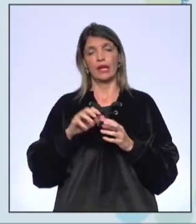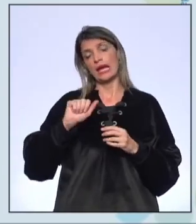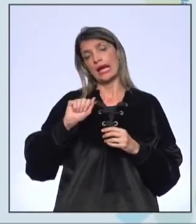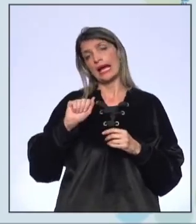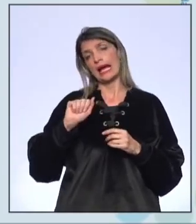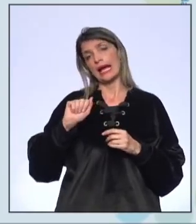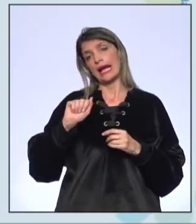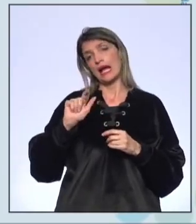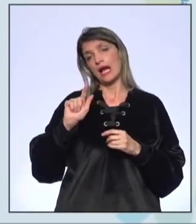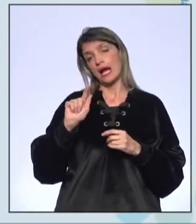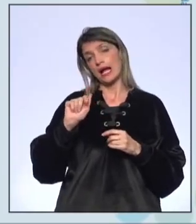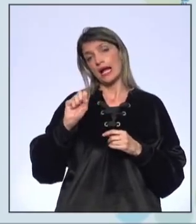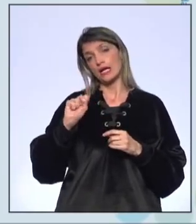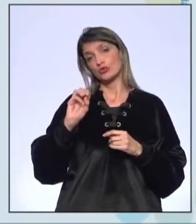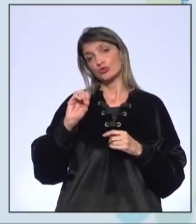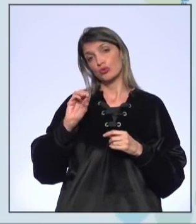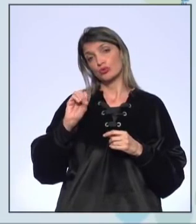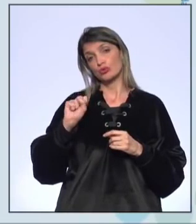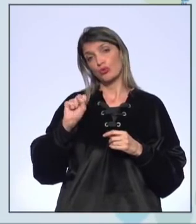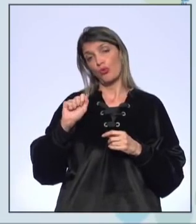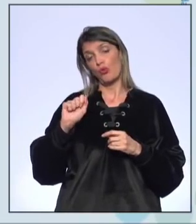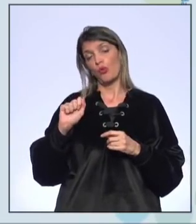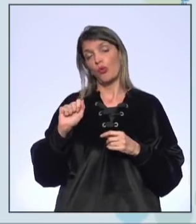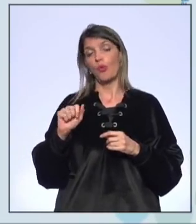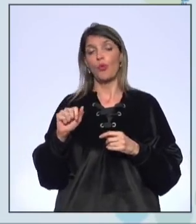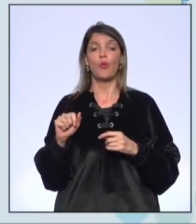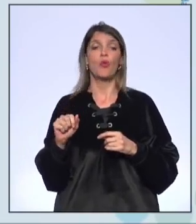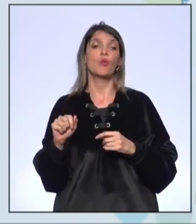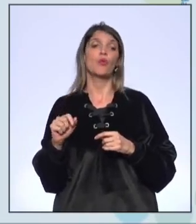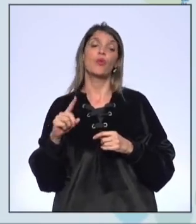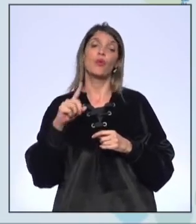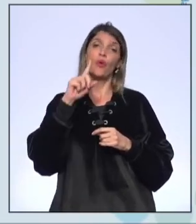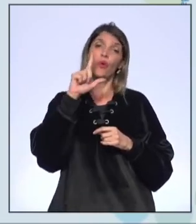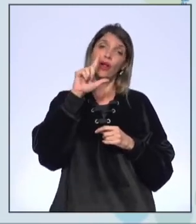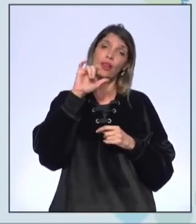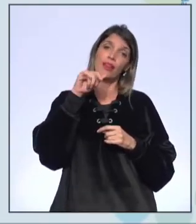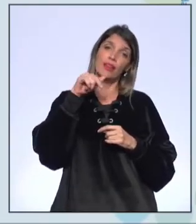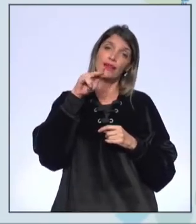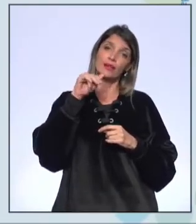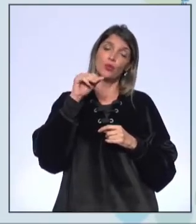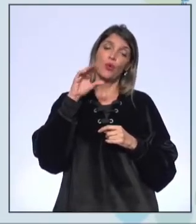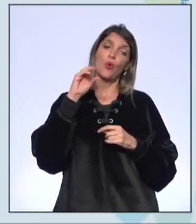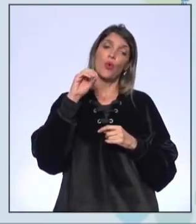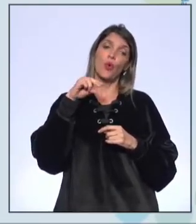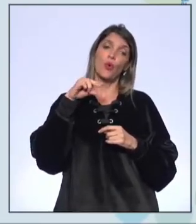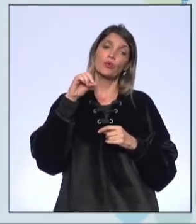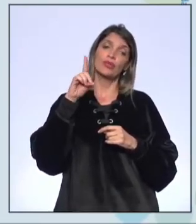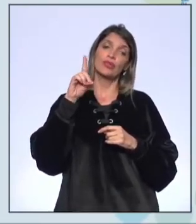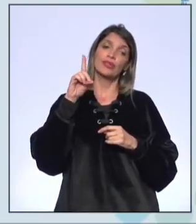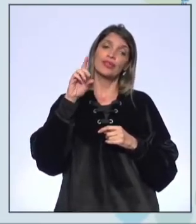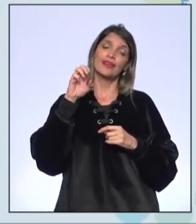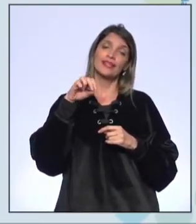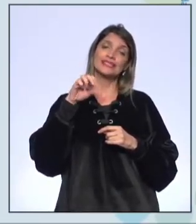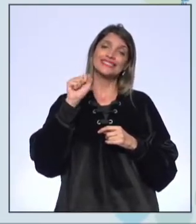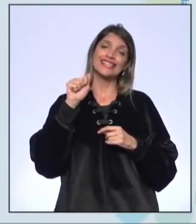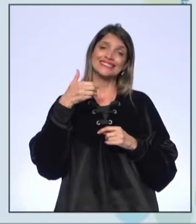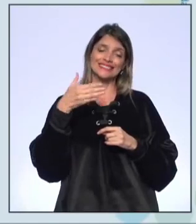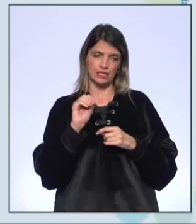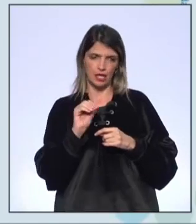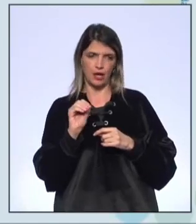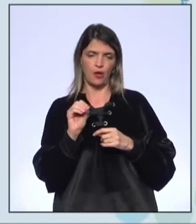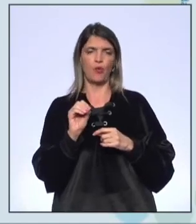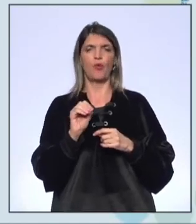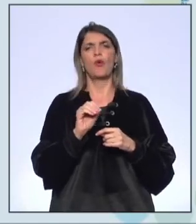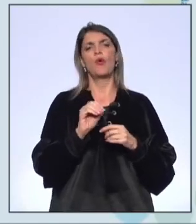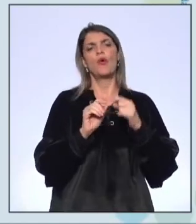líquido, condensação. E o contrário, de líquido para gasoso, é vaporização. E o outro ali, ó,